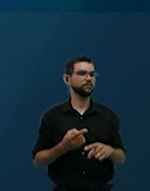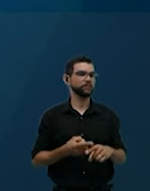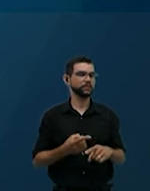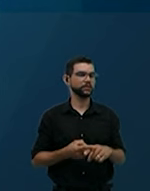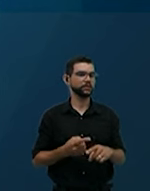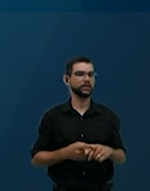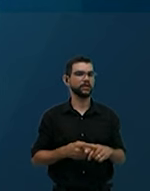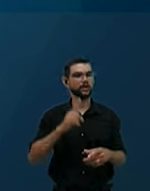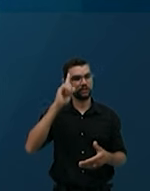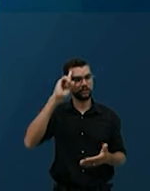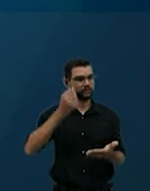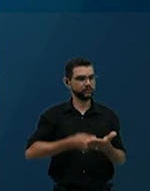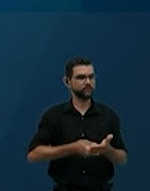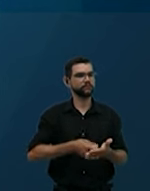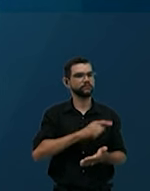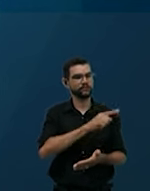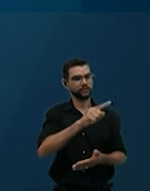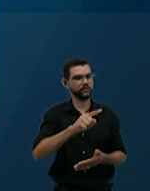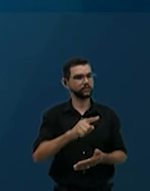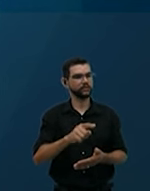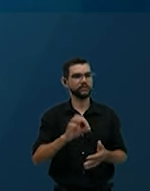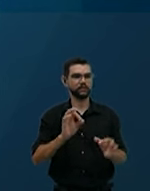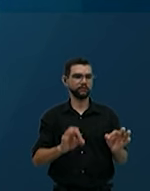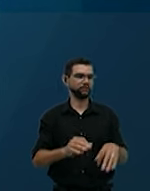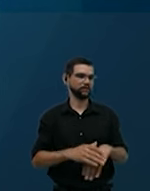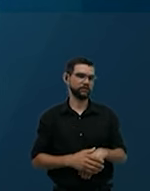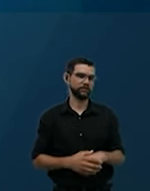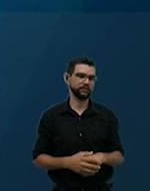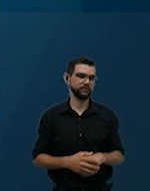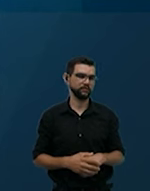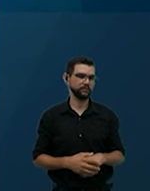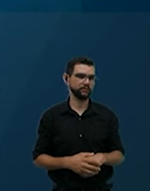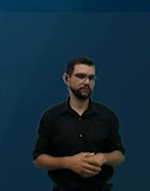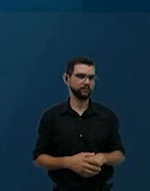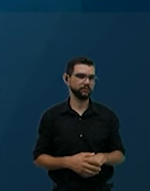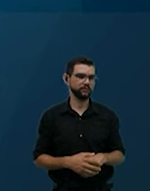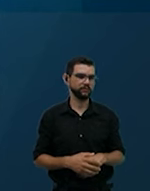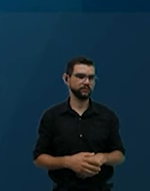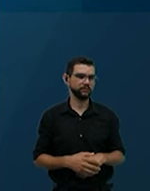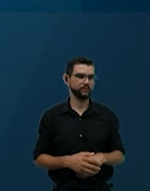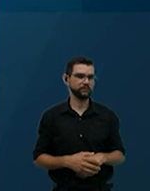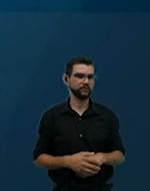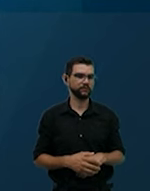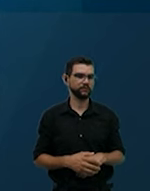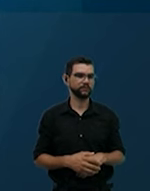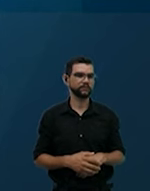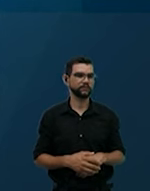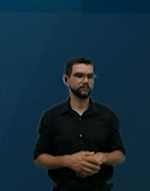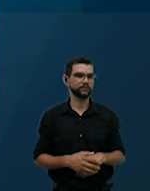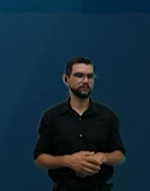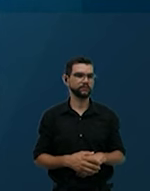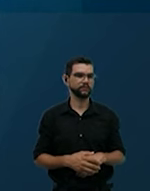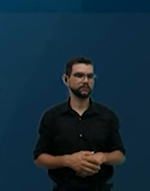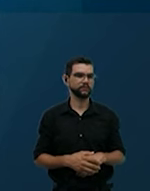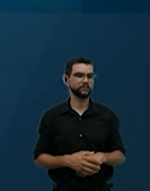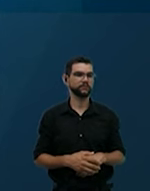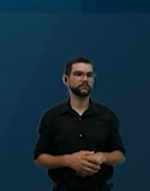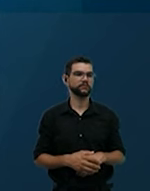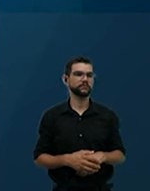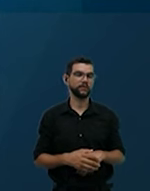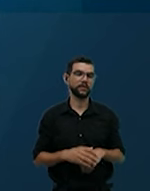Além disso, vai se jogar o cidadão, vai se afastar o cidadão do